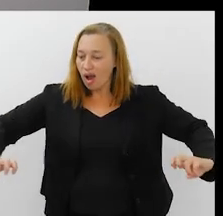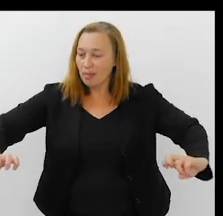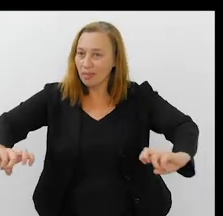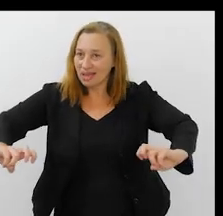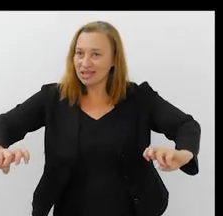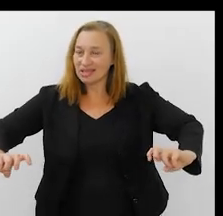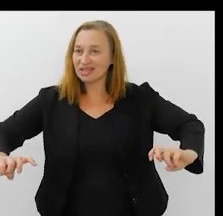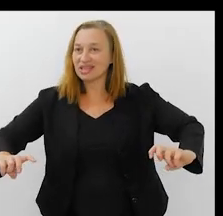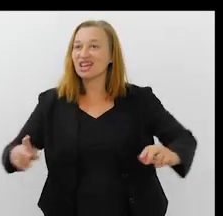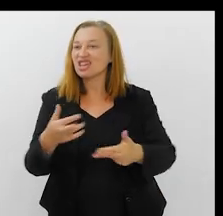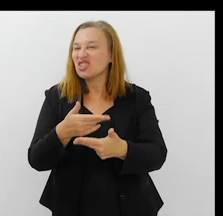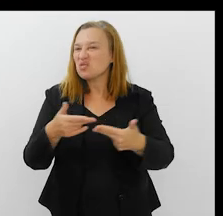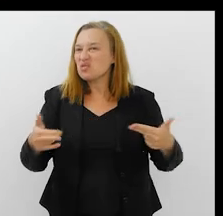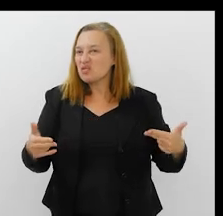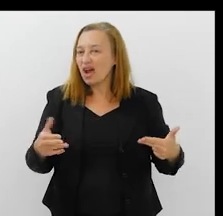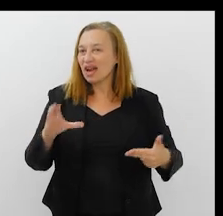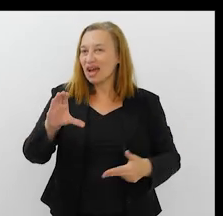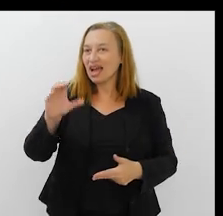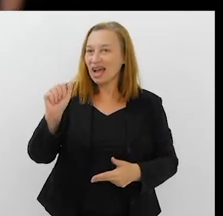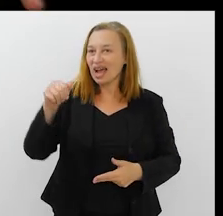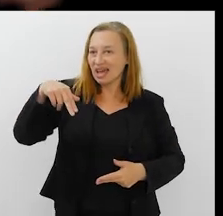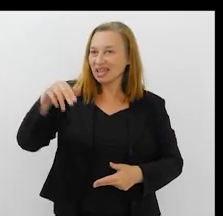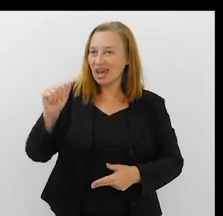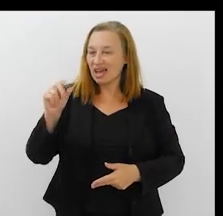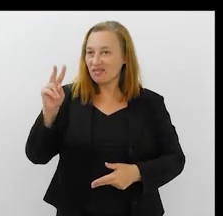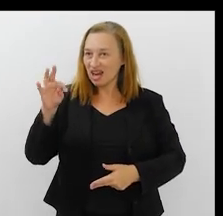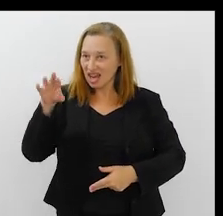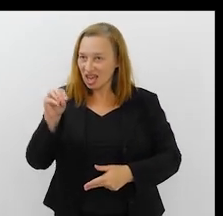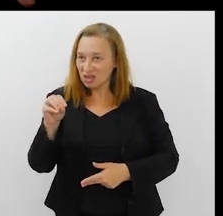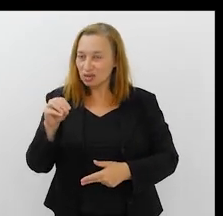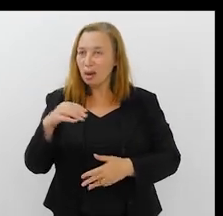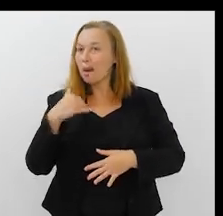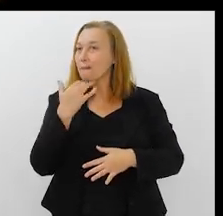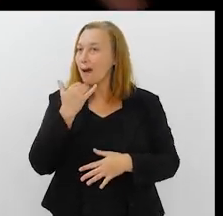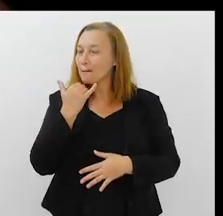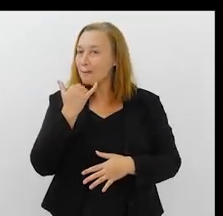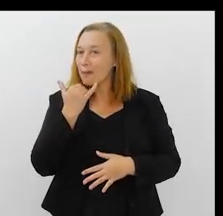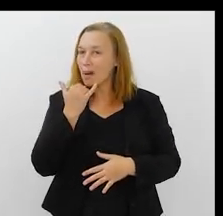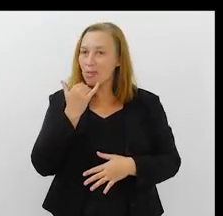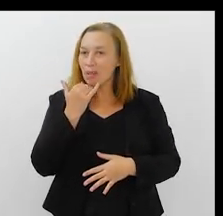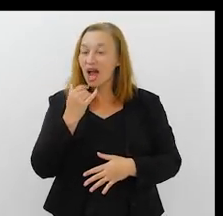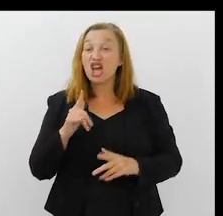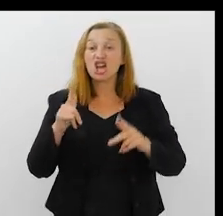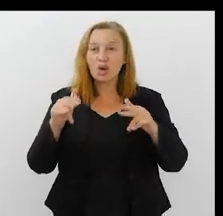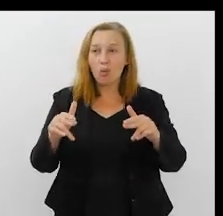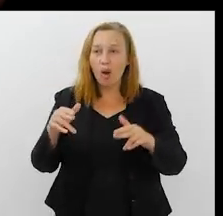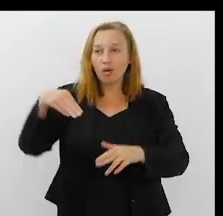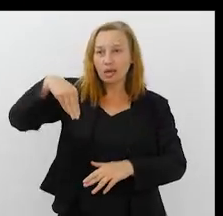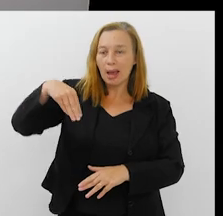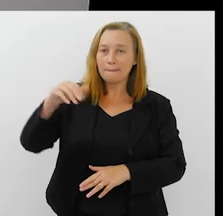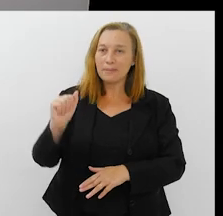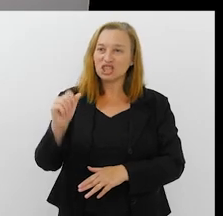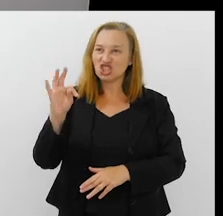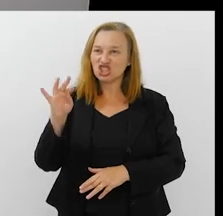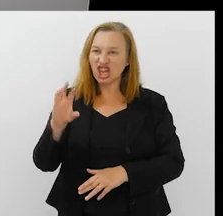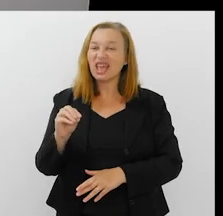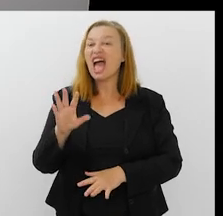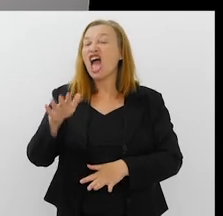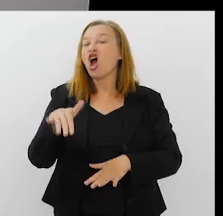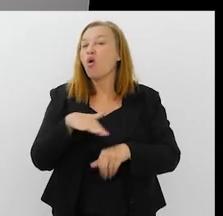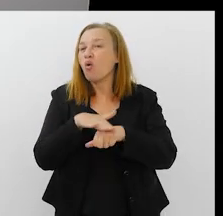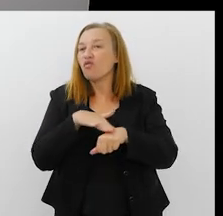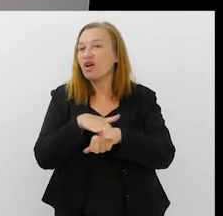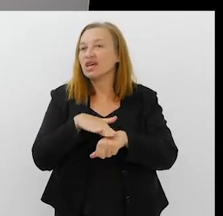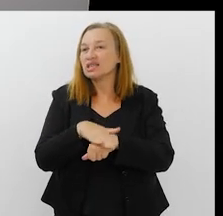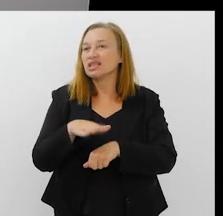uma mesa redonda. Ih, vale, tipo, sem censura. Vale, você fazer um bate-papo. Vamos, assim. Igual aquelas da Manchete. Uma conversa de